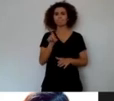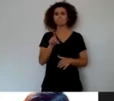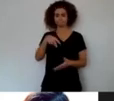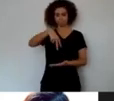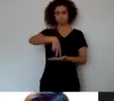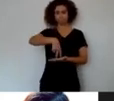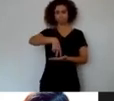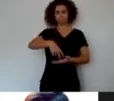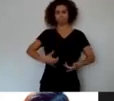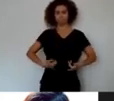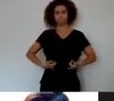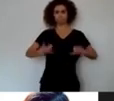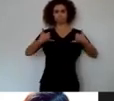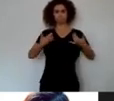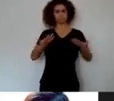daí.